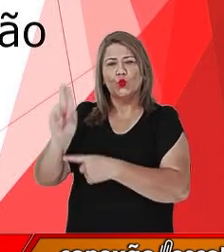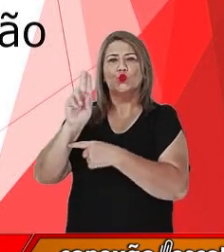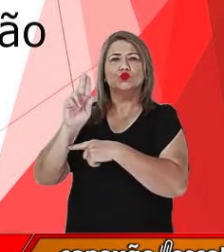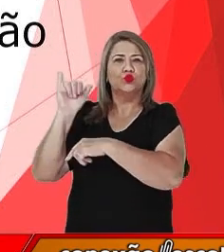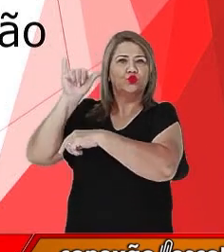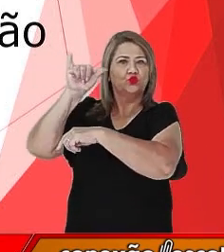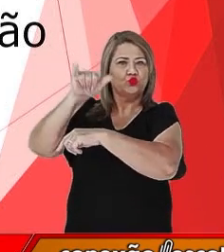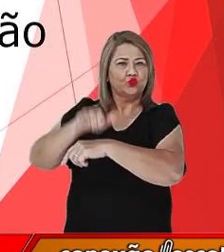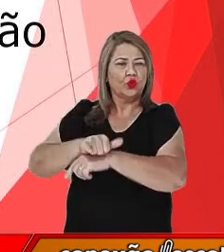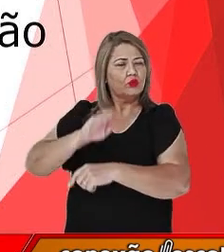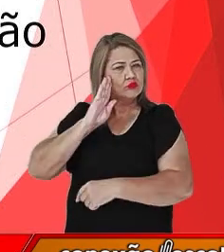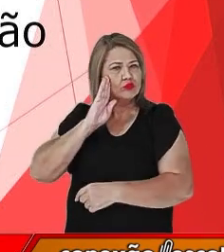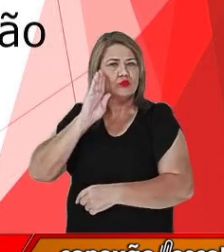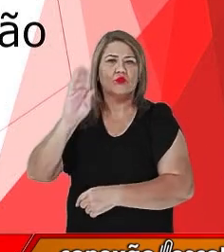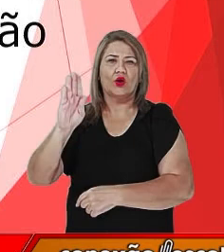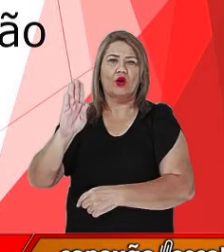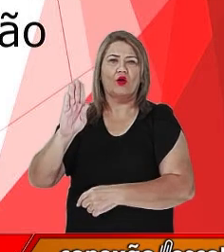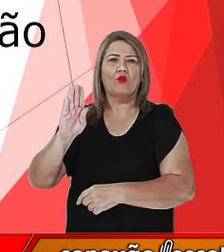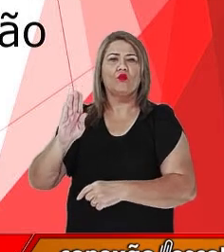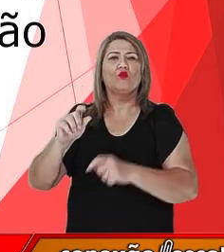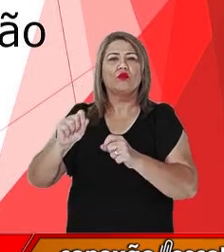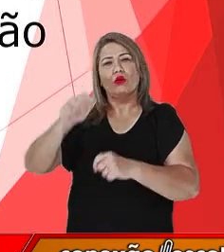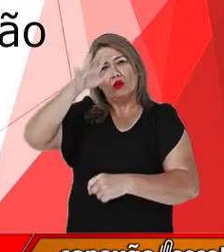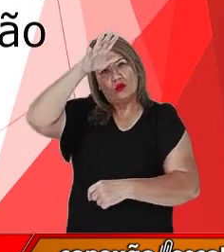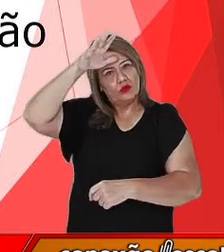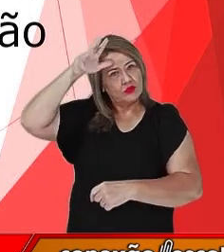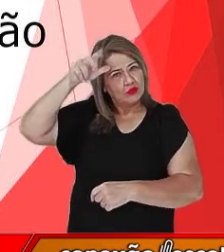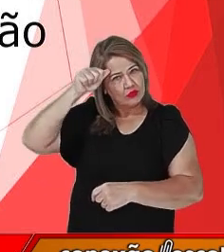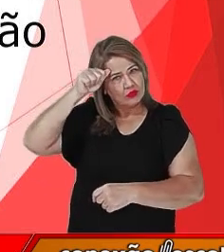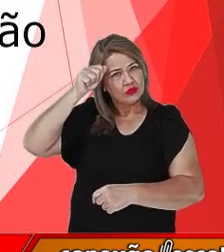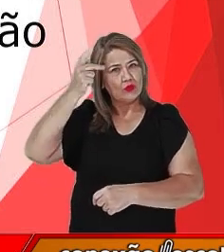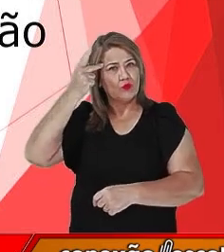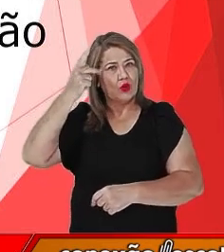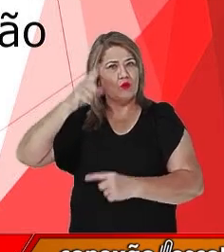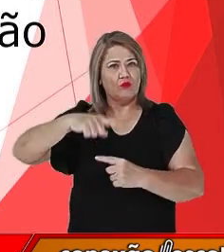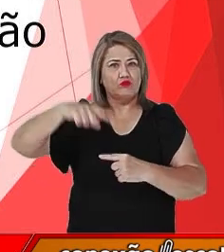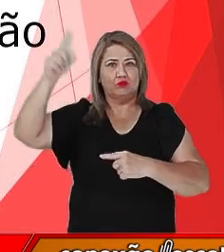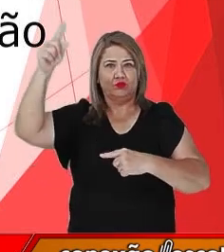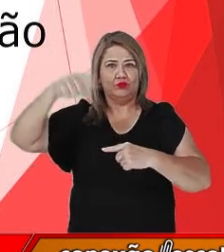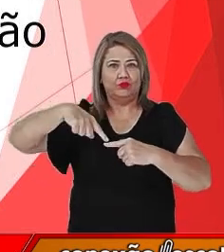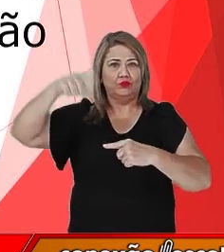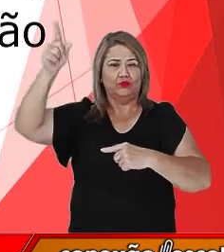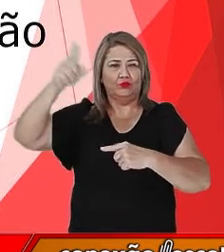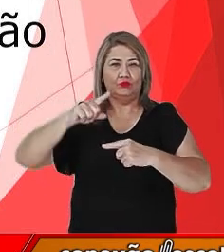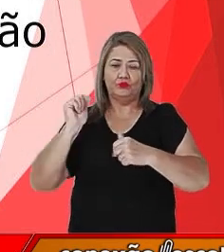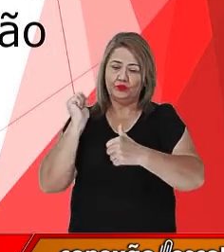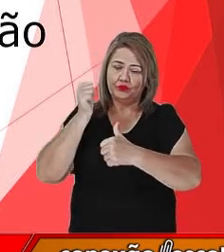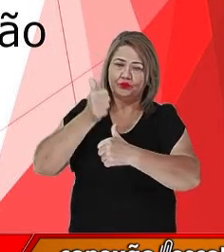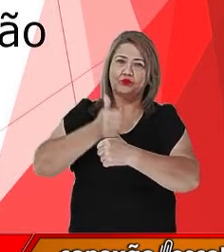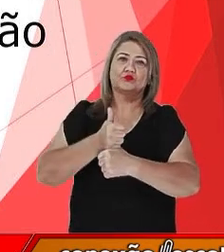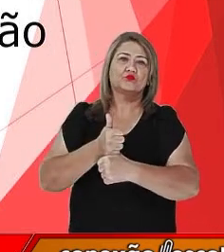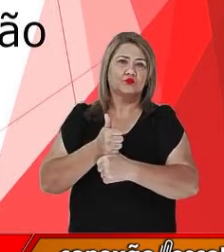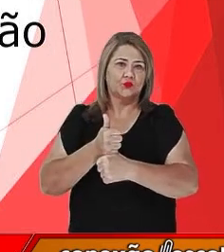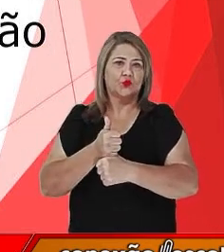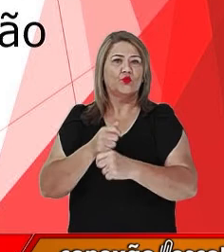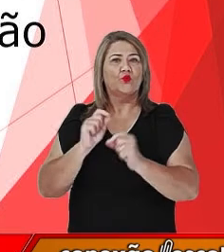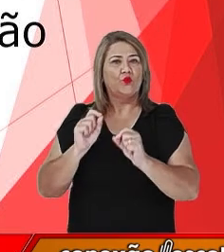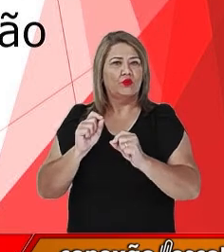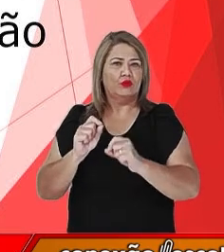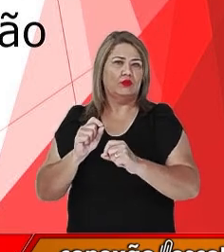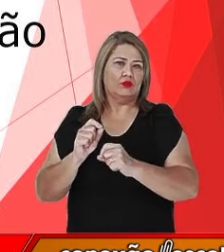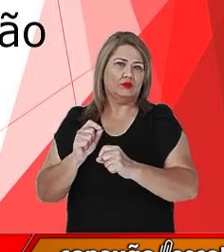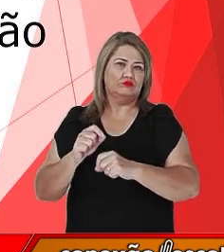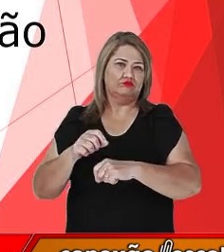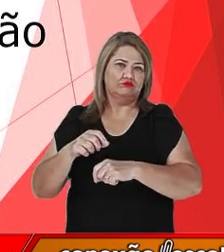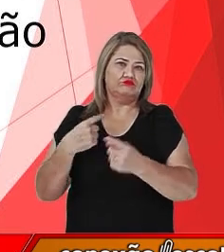desse modal, principalmente no trecho Amazônia e São Paulo, substituindo aí o que seria feito